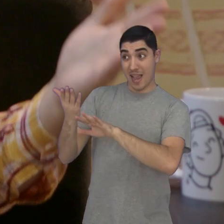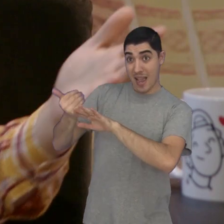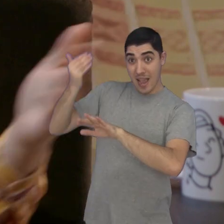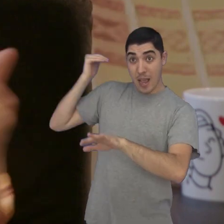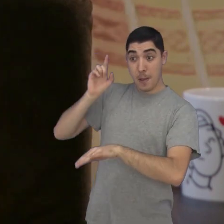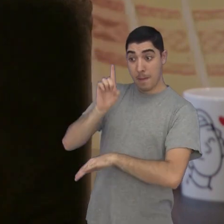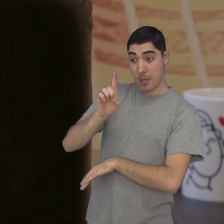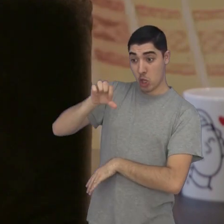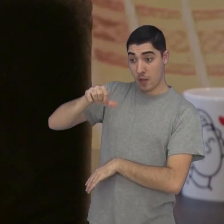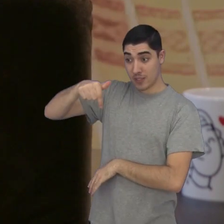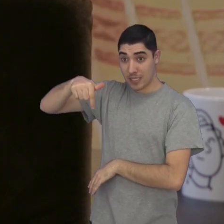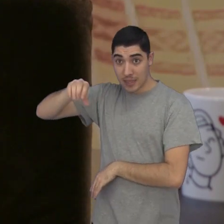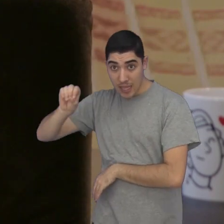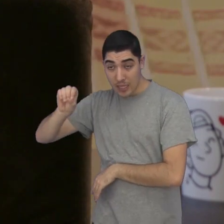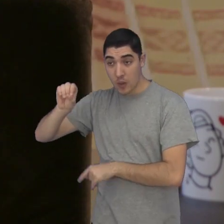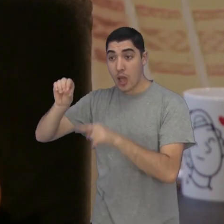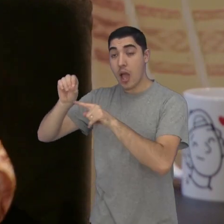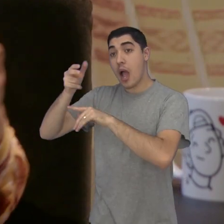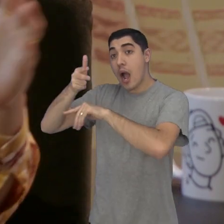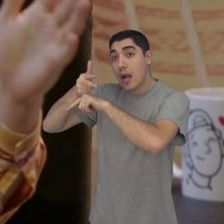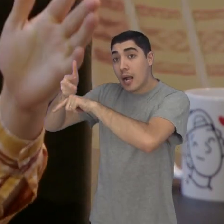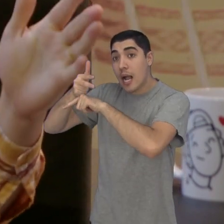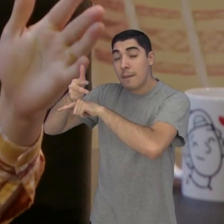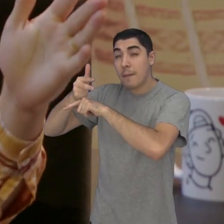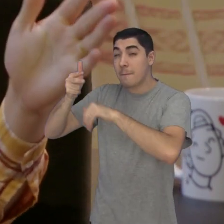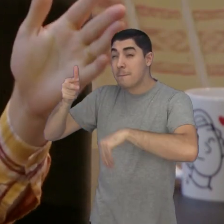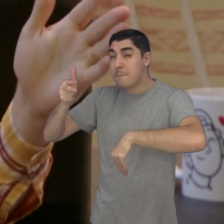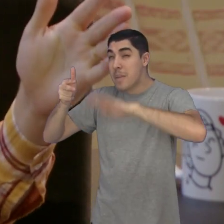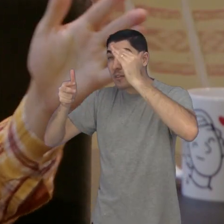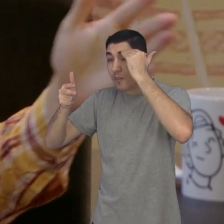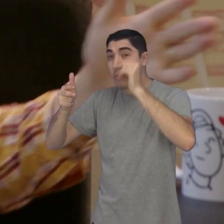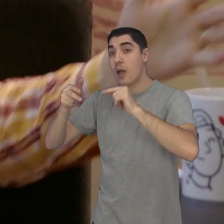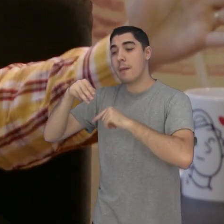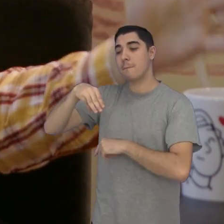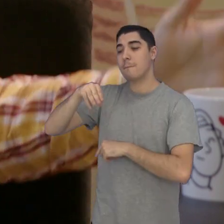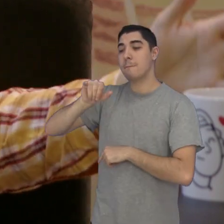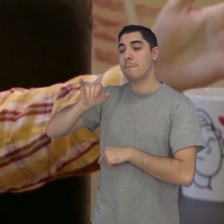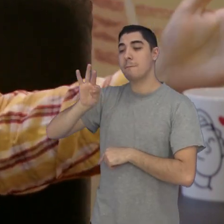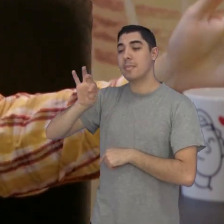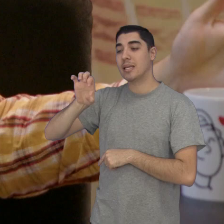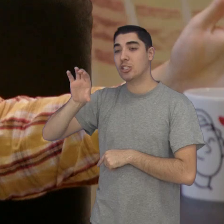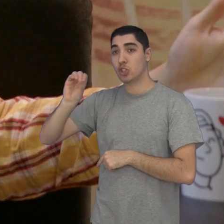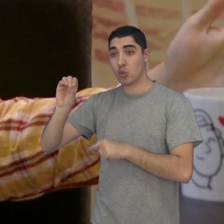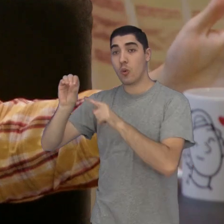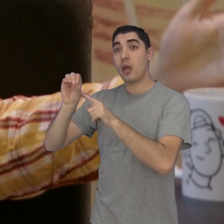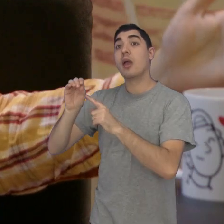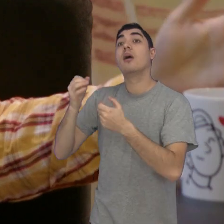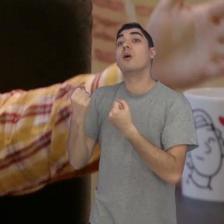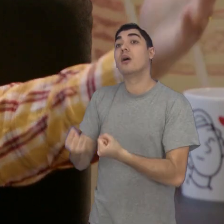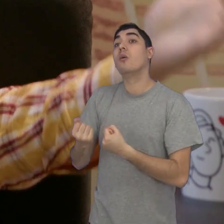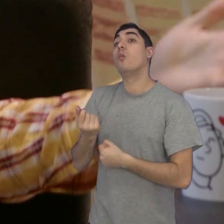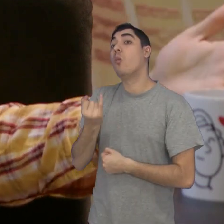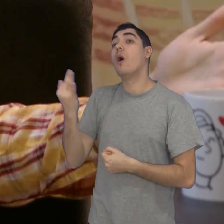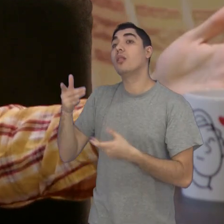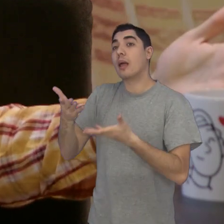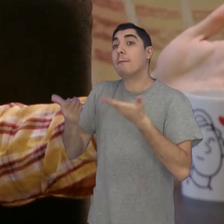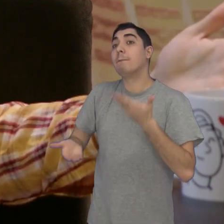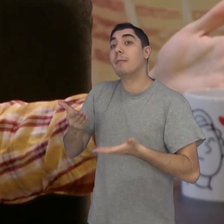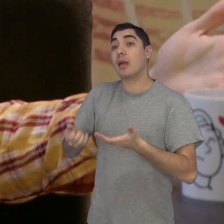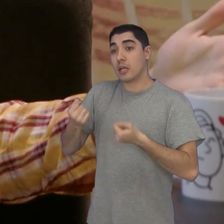menos na década de 70, a câmera mais top era a Mitchell. A câmera pesava 90 quilos fora o